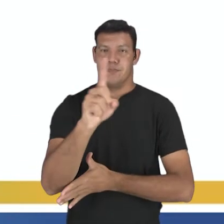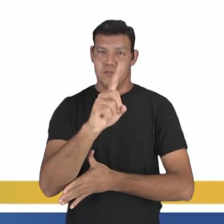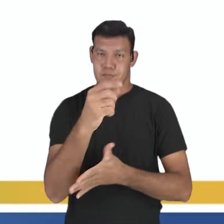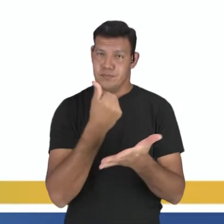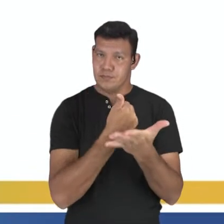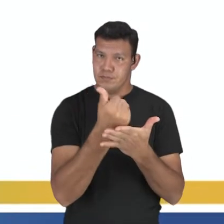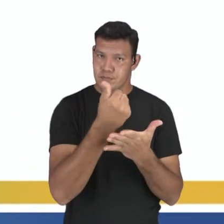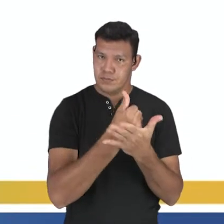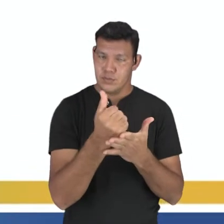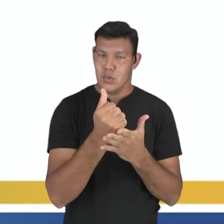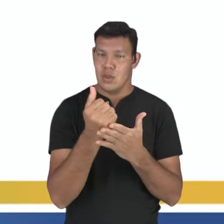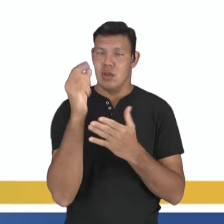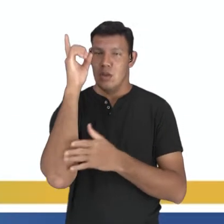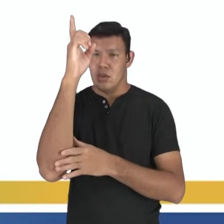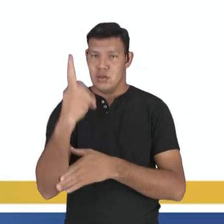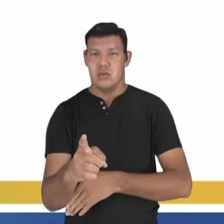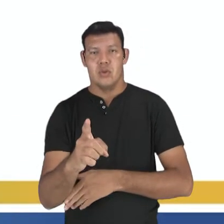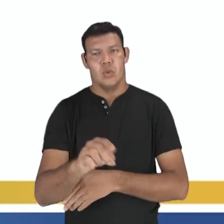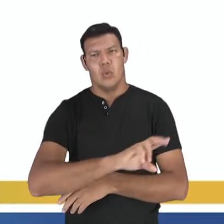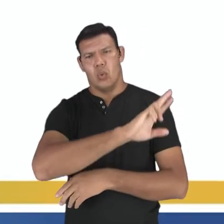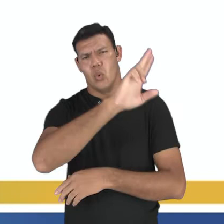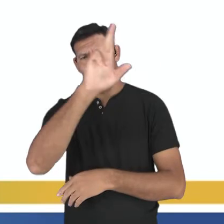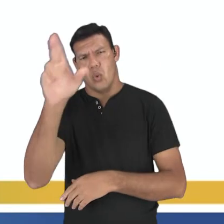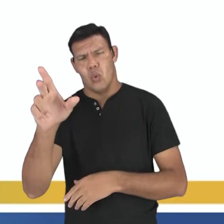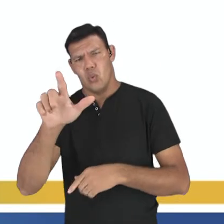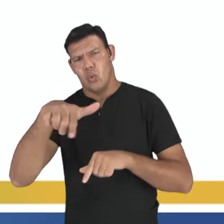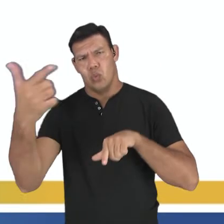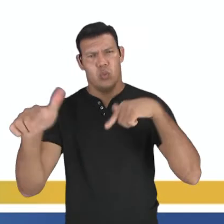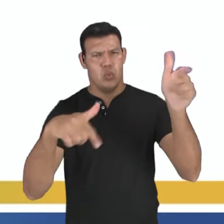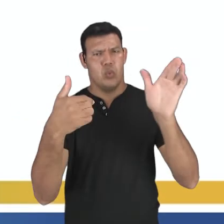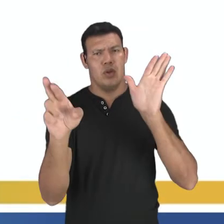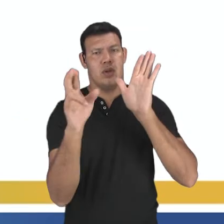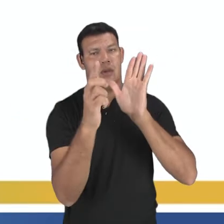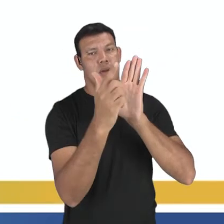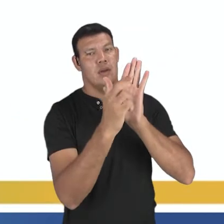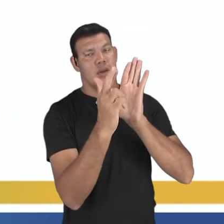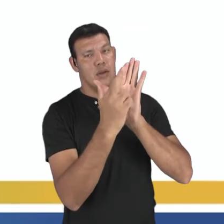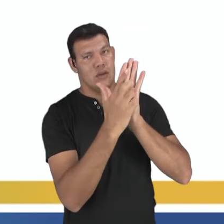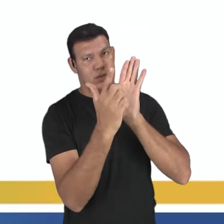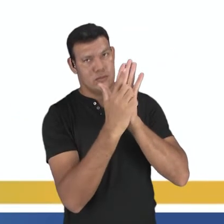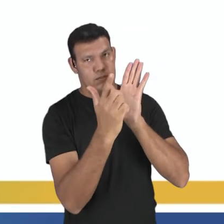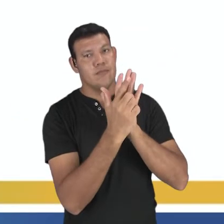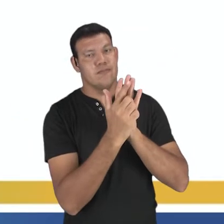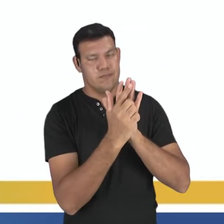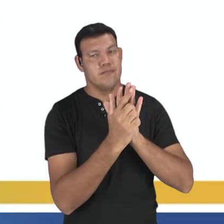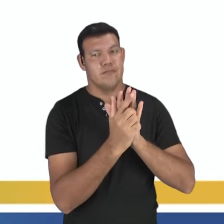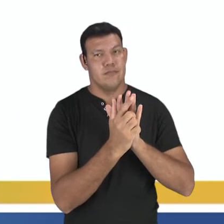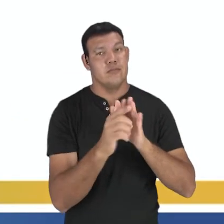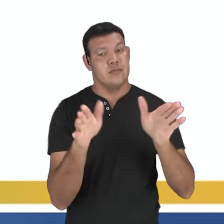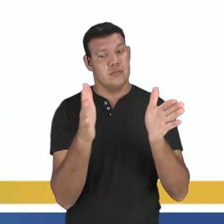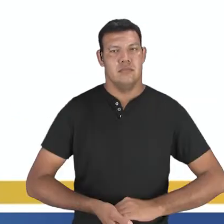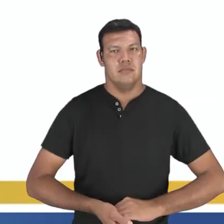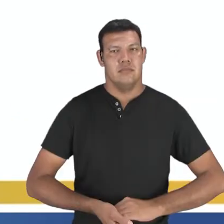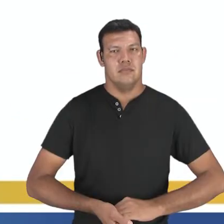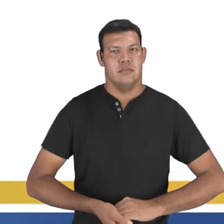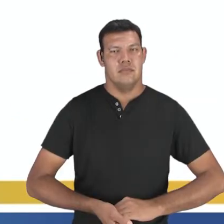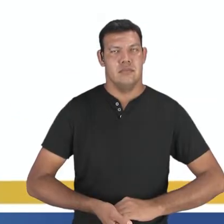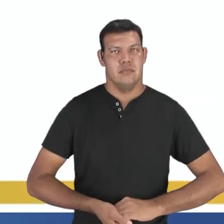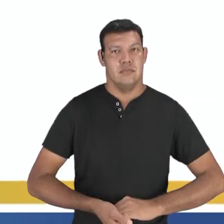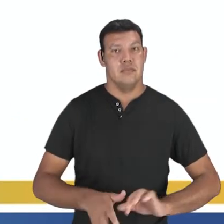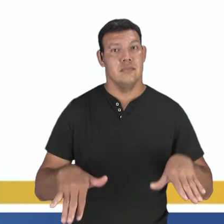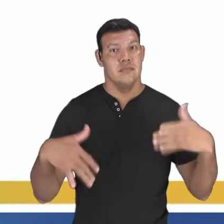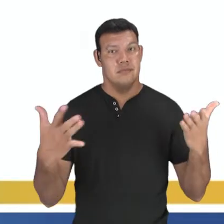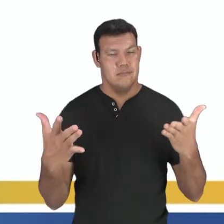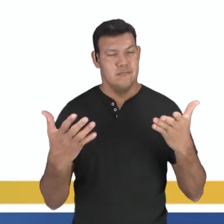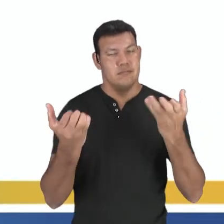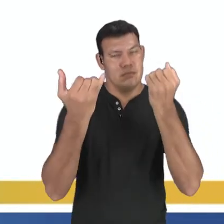aí diretamente em outras funções também, inclusive serve de local para a inserção de alguns músculos. E